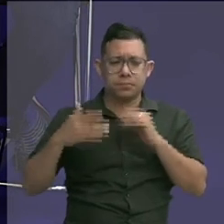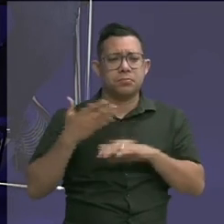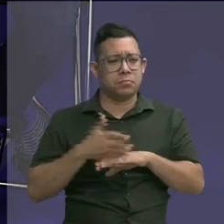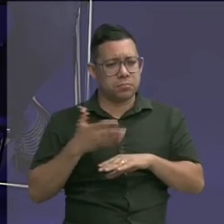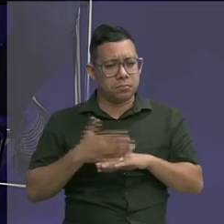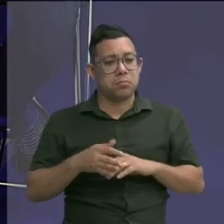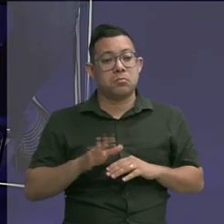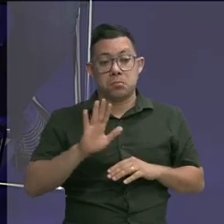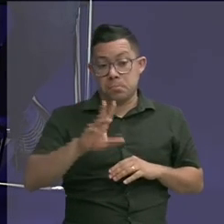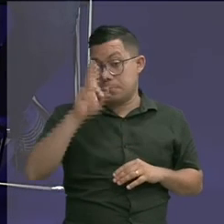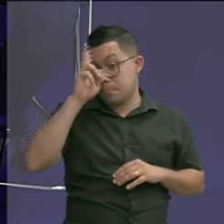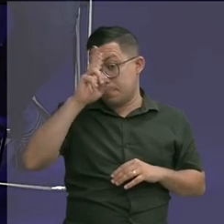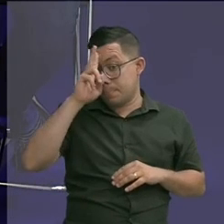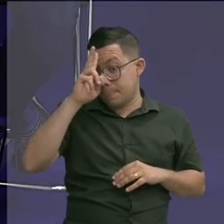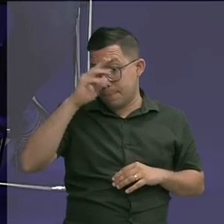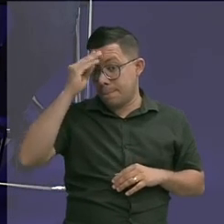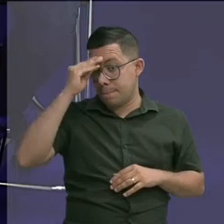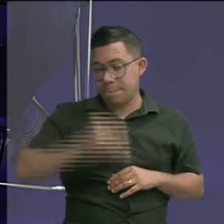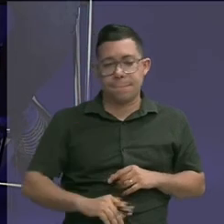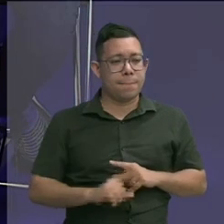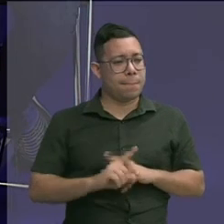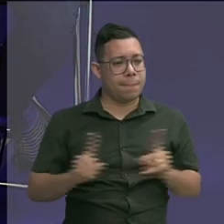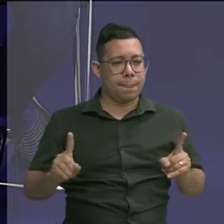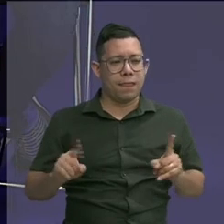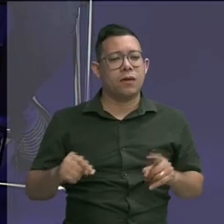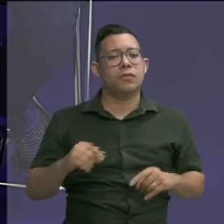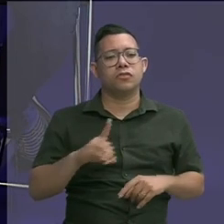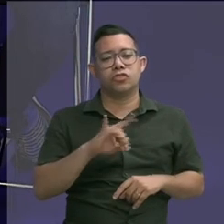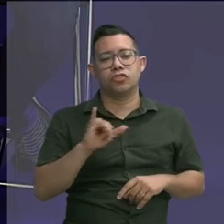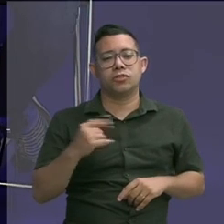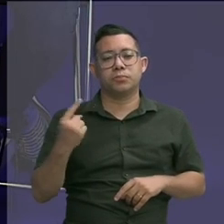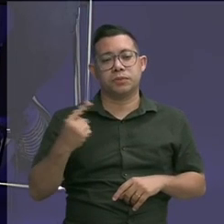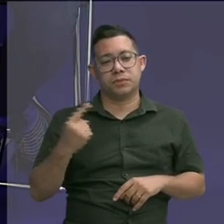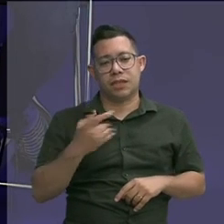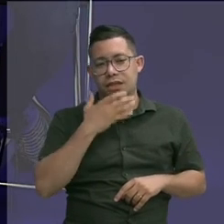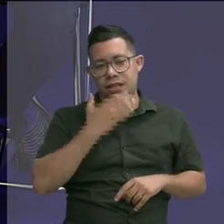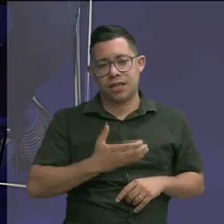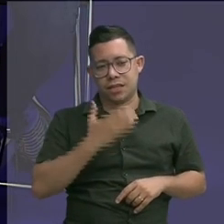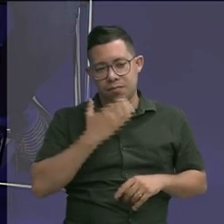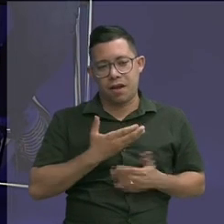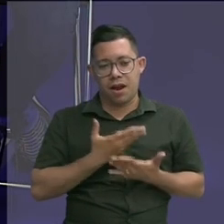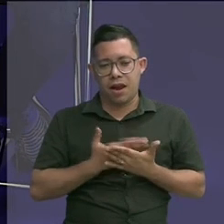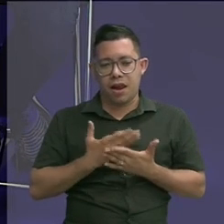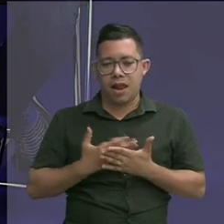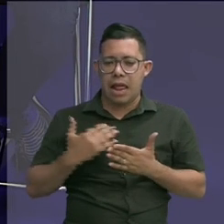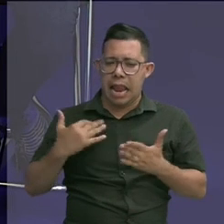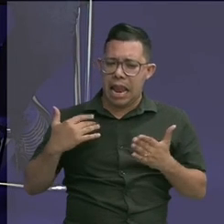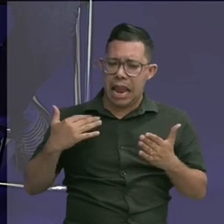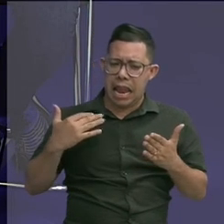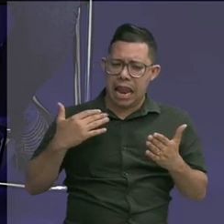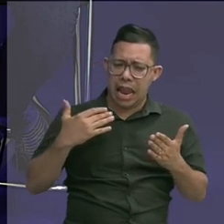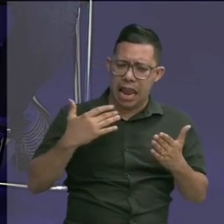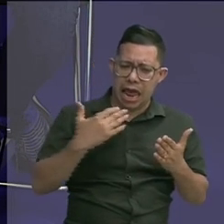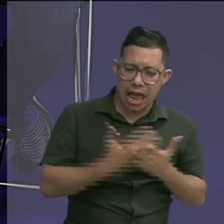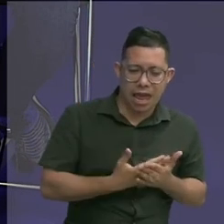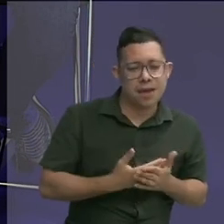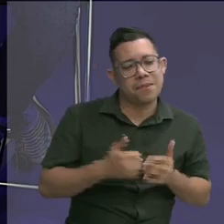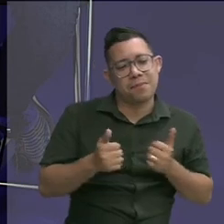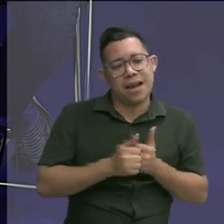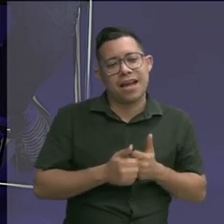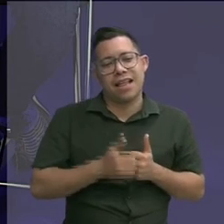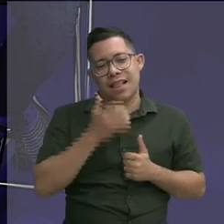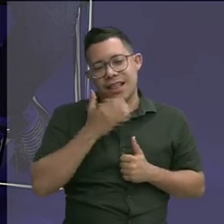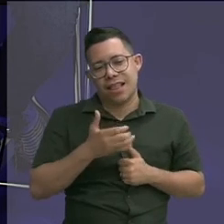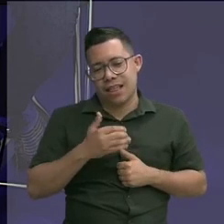lembrando sempre de não desistir hoje é só dia primeiro de dezembro as nossas aulas ainda vão aí até quase pertinho do Natal